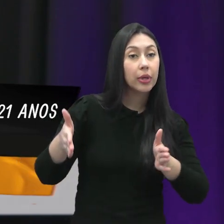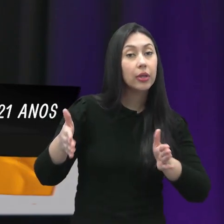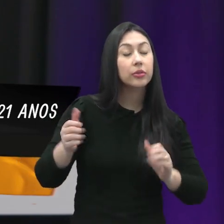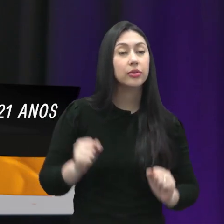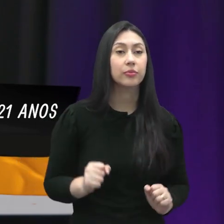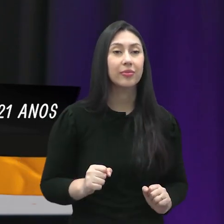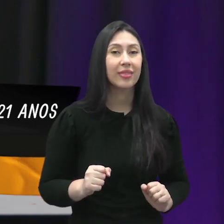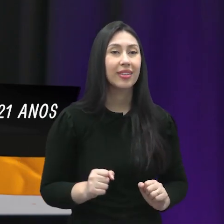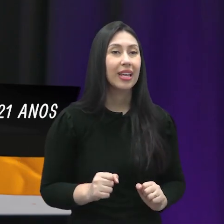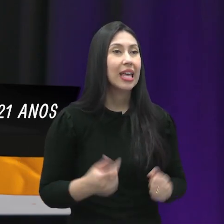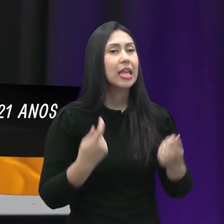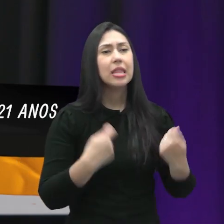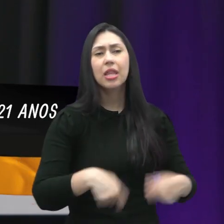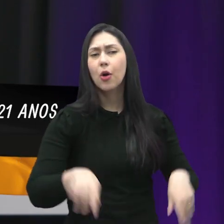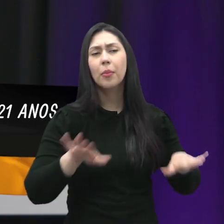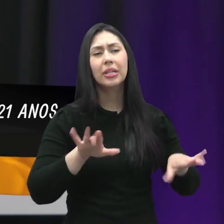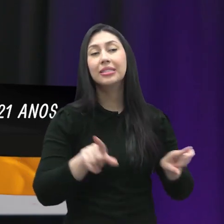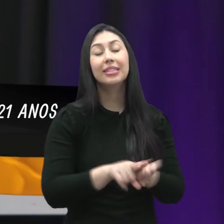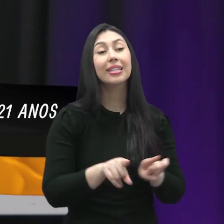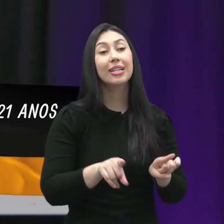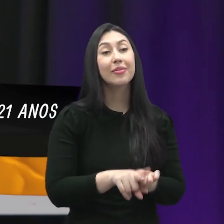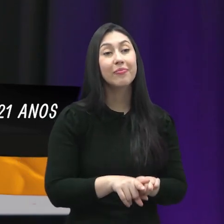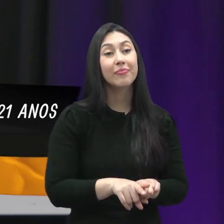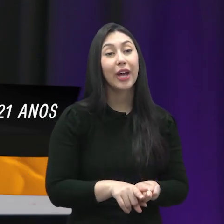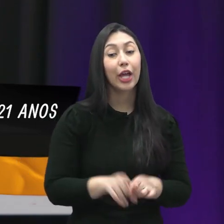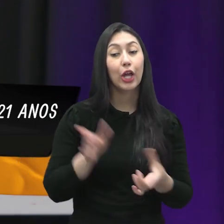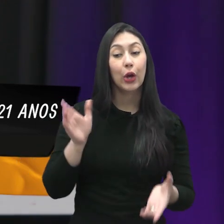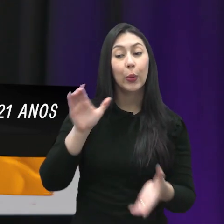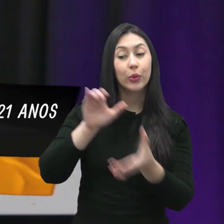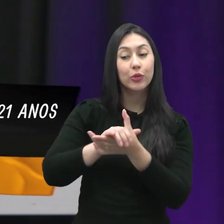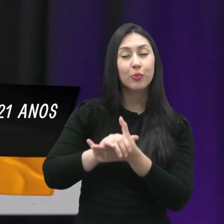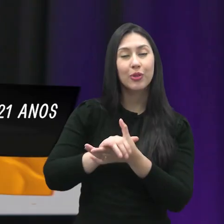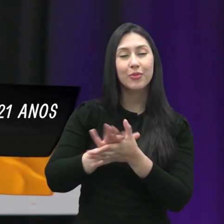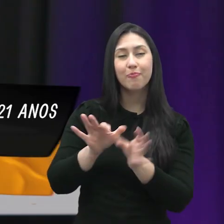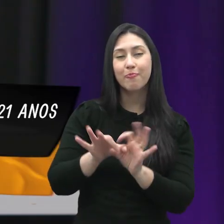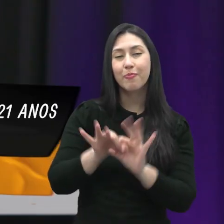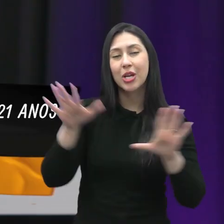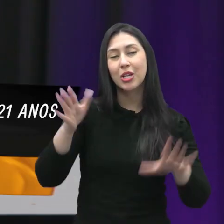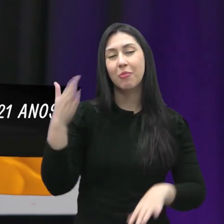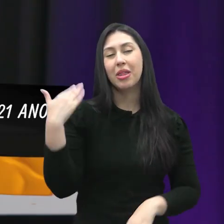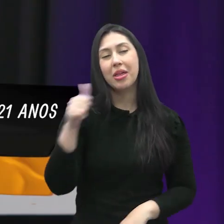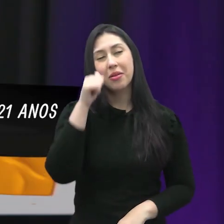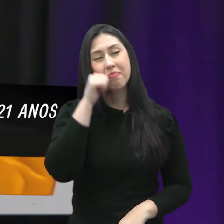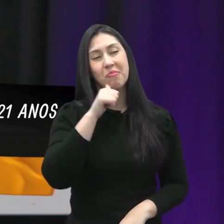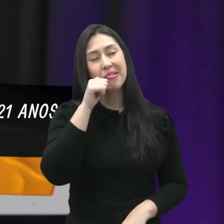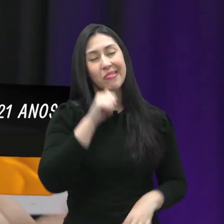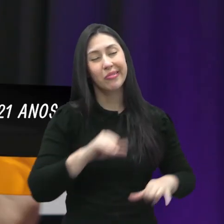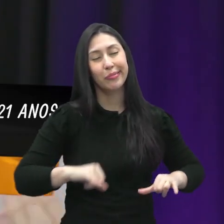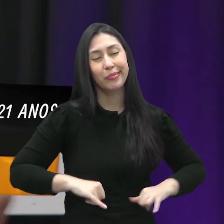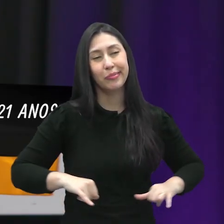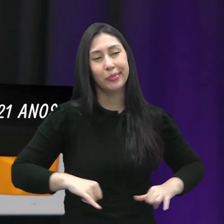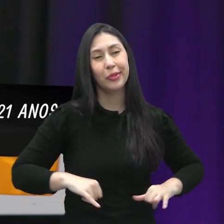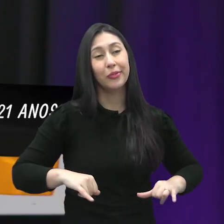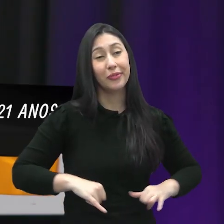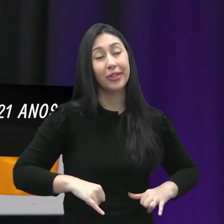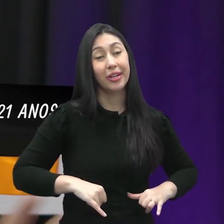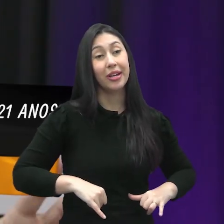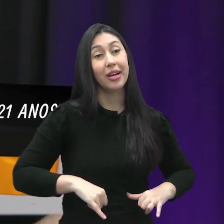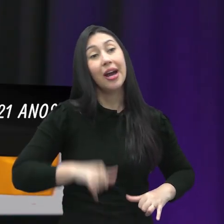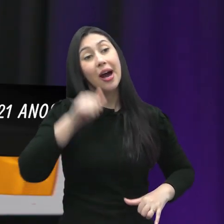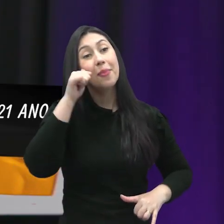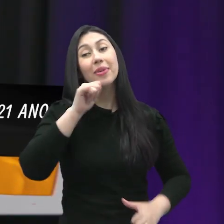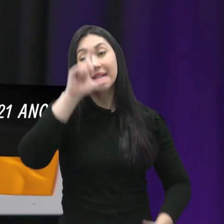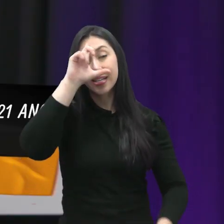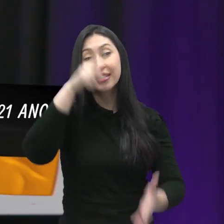procedimento. Não é mais necessário também a autorização, né, do cônjuge. Antes a gente sabe, né, as mulheres passavam por isso. A decisão, o corpo é dela, mas